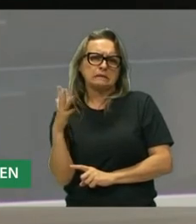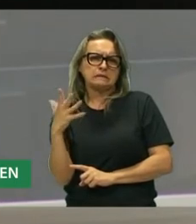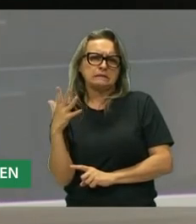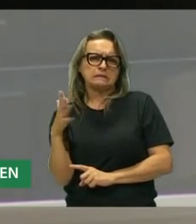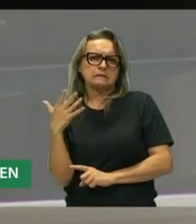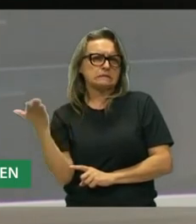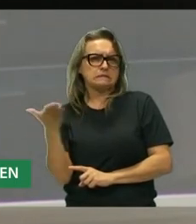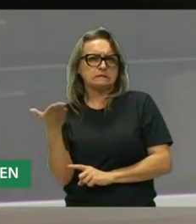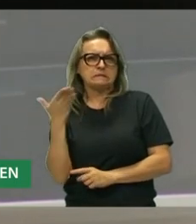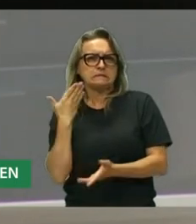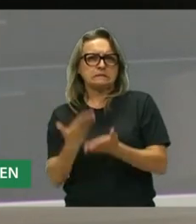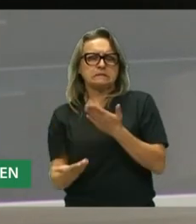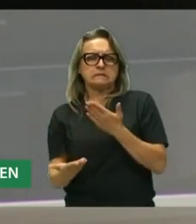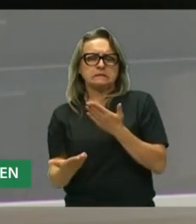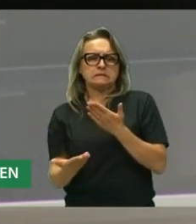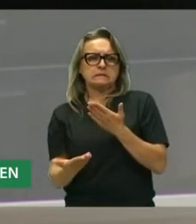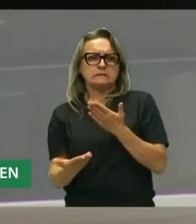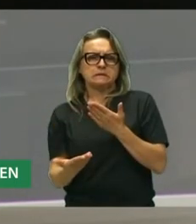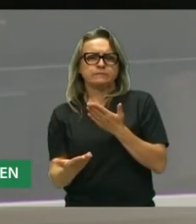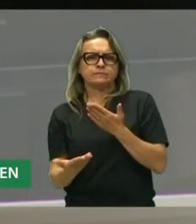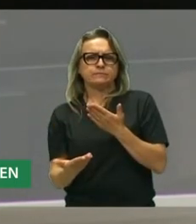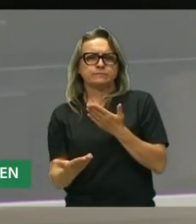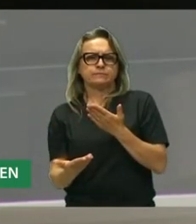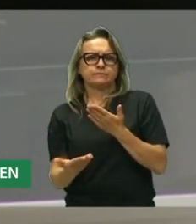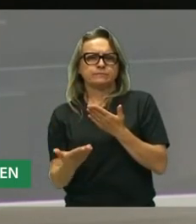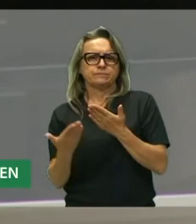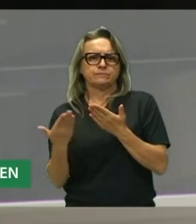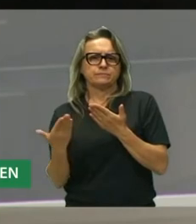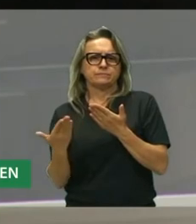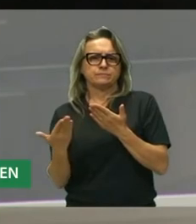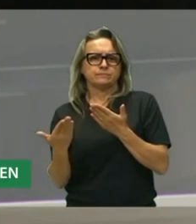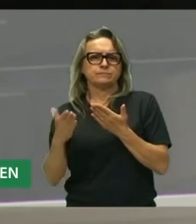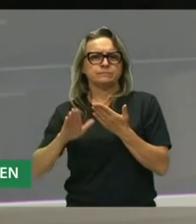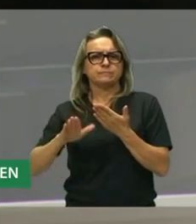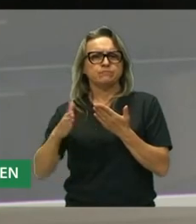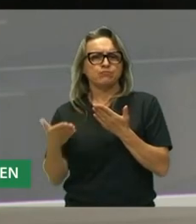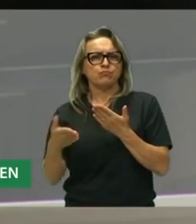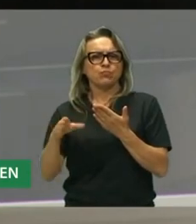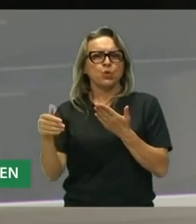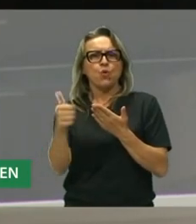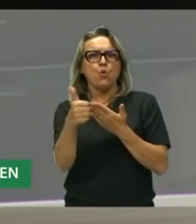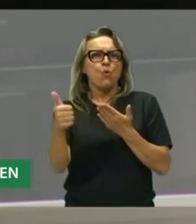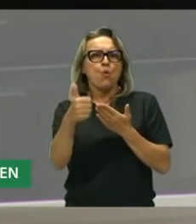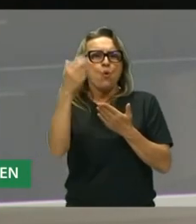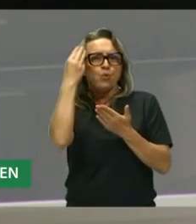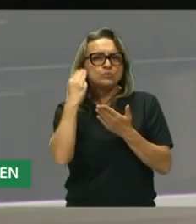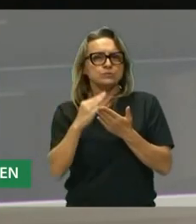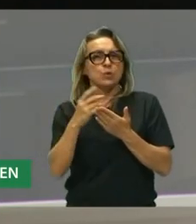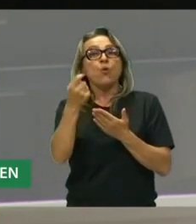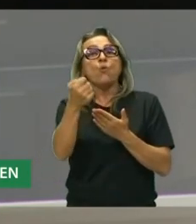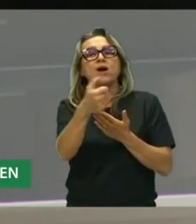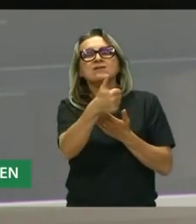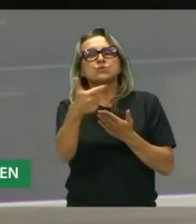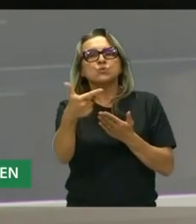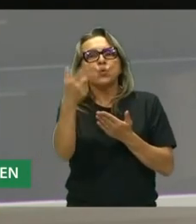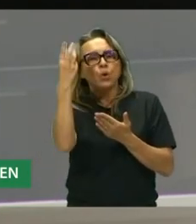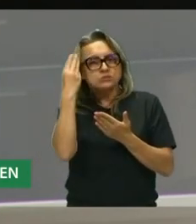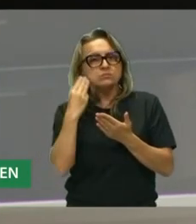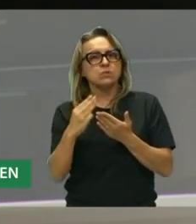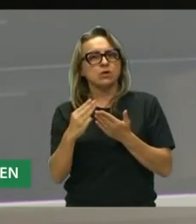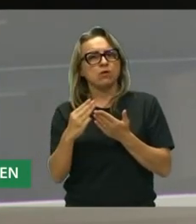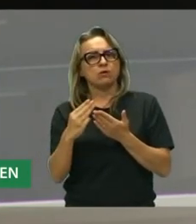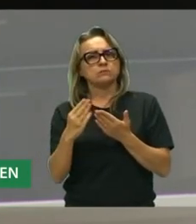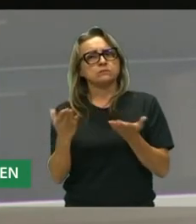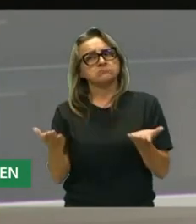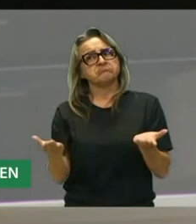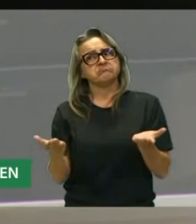Agora eu me perdi aqui. Dá uma média de 11 milhões e 900, quase 12. Então, a minha primeira